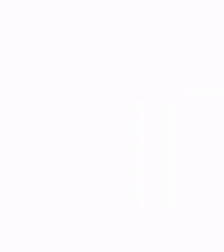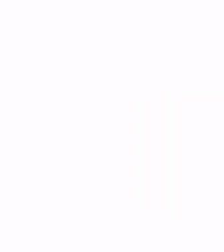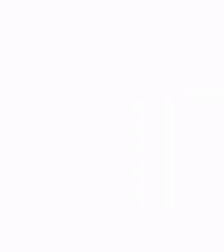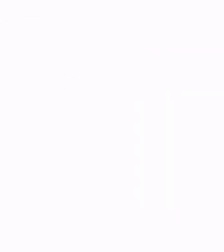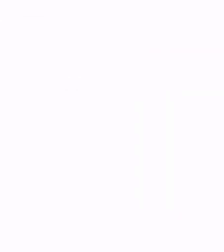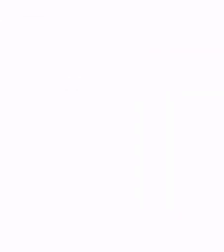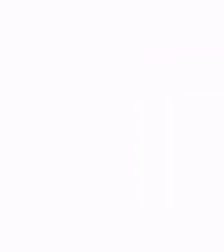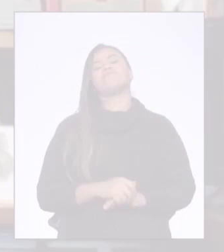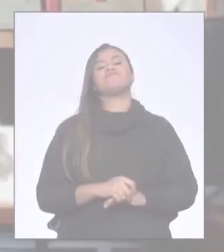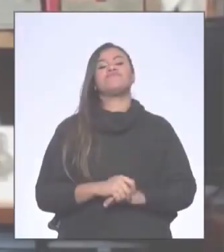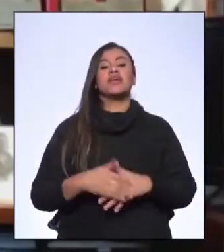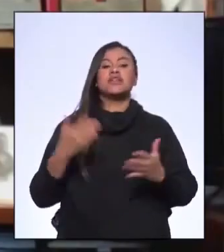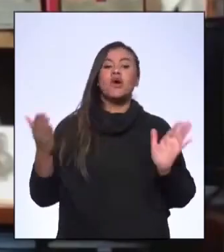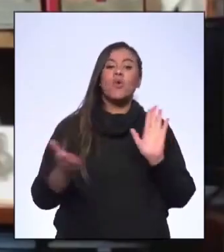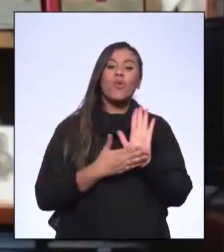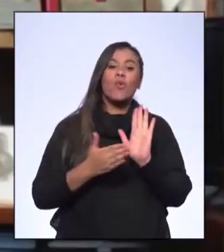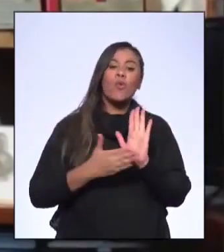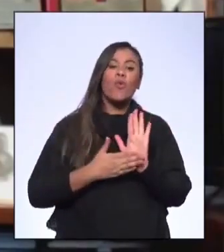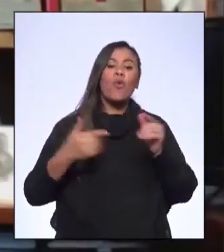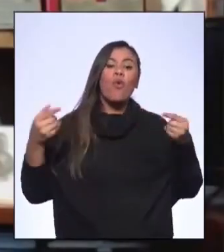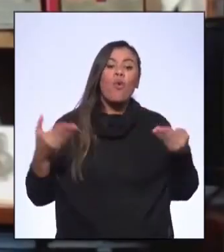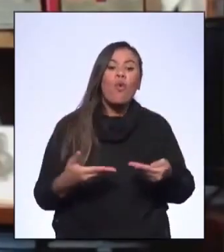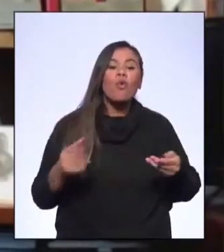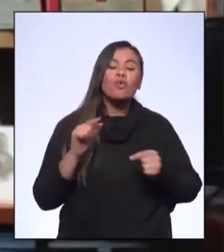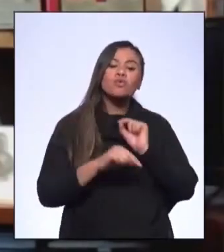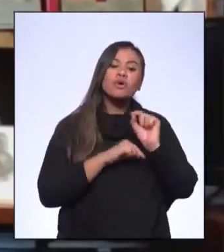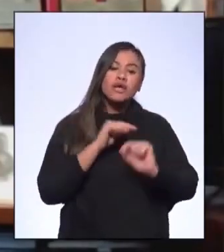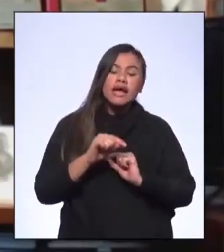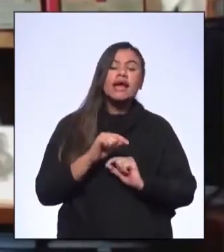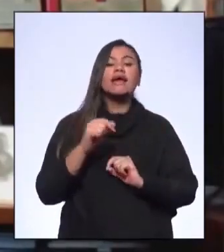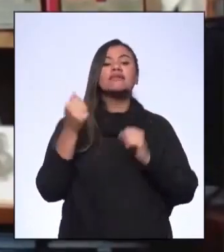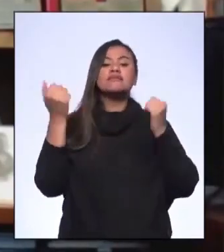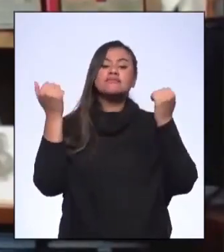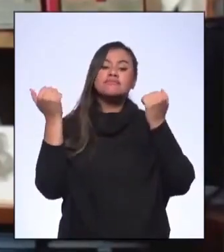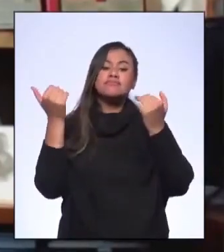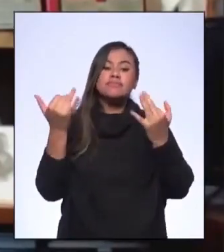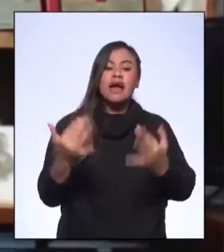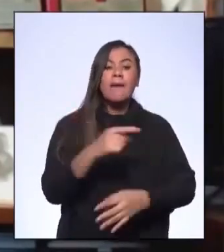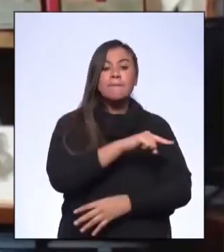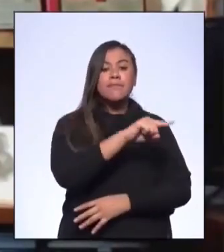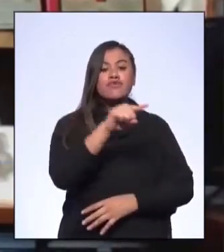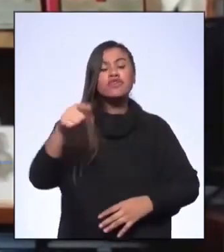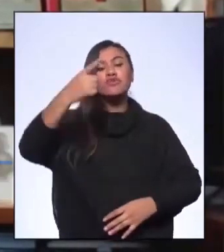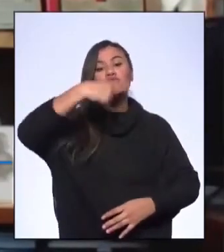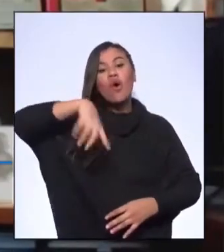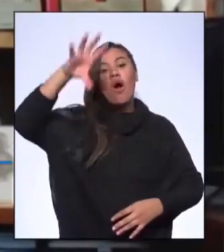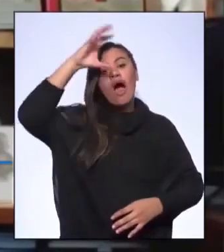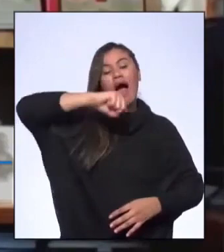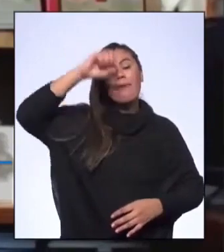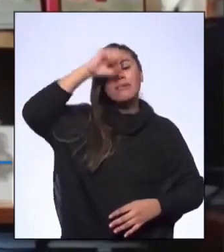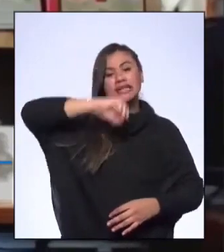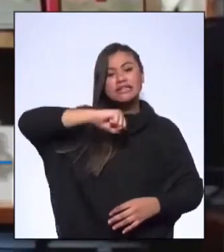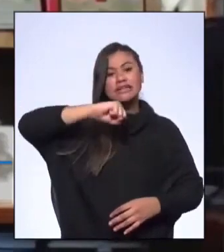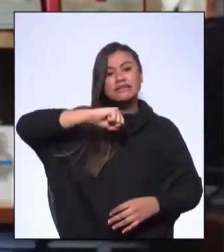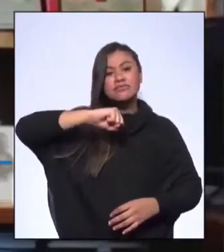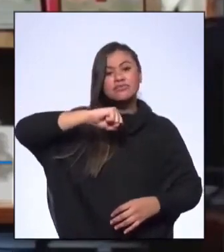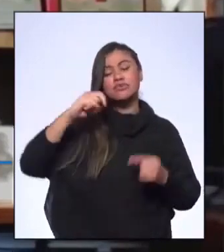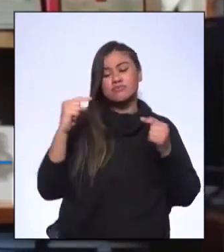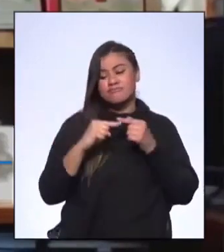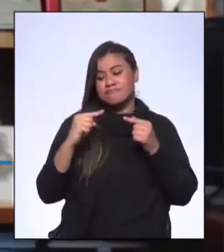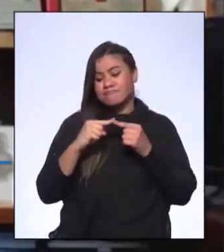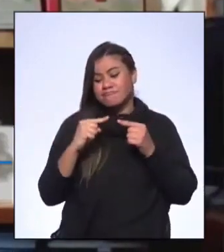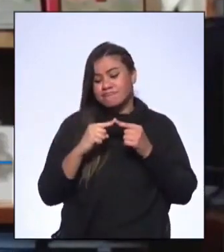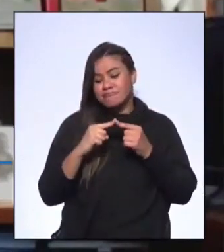que eu me proponho a fazer aqui, a convite do secretário, é trazer para vocês aquilo que aprendemos em relação a essa